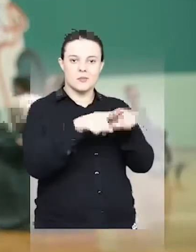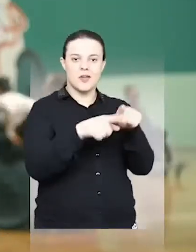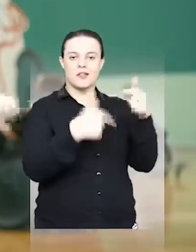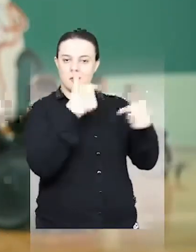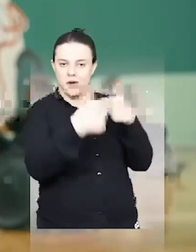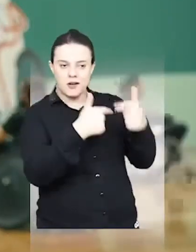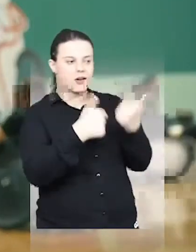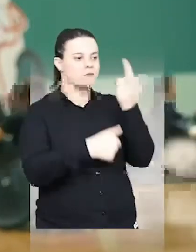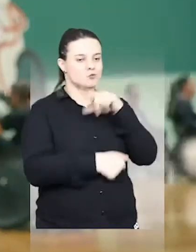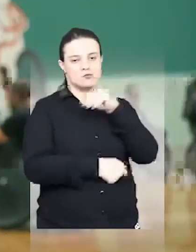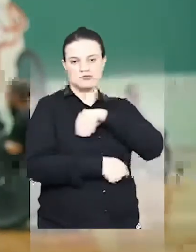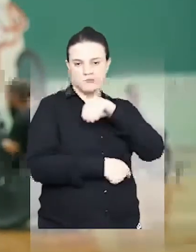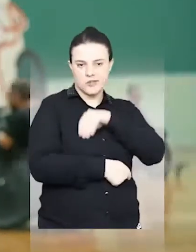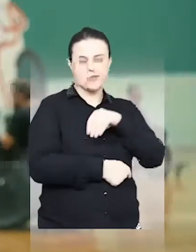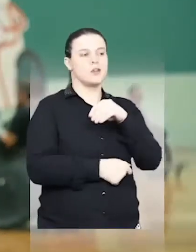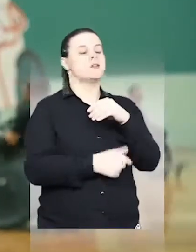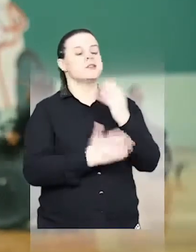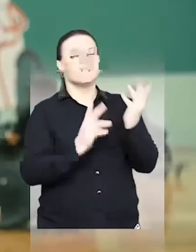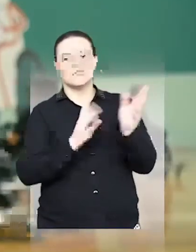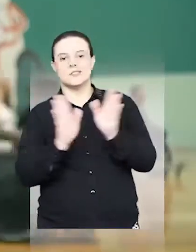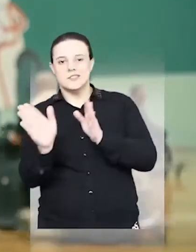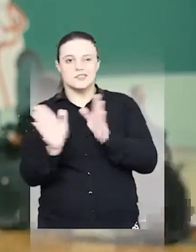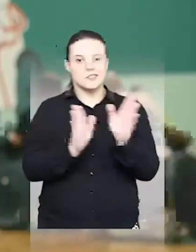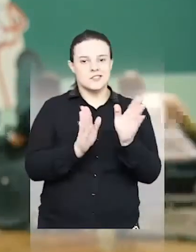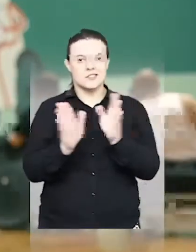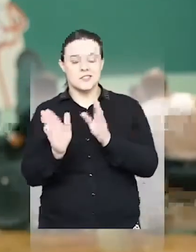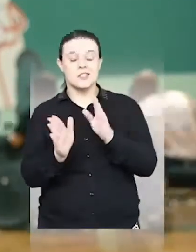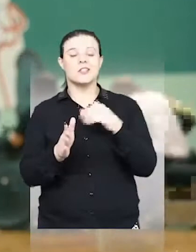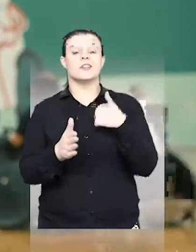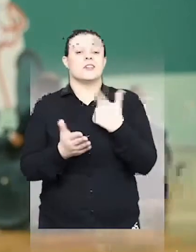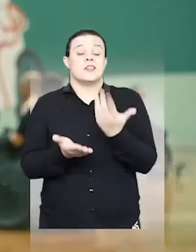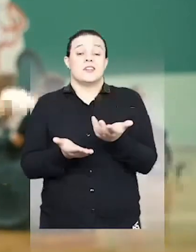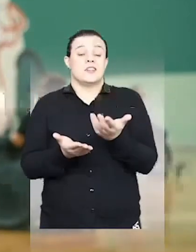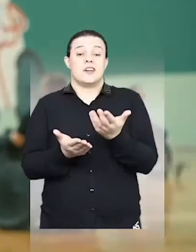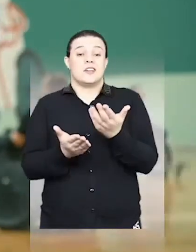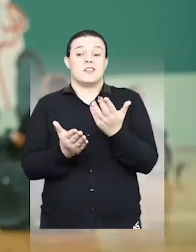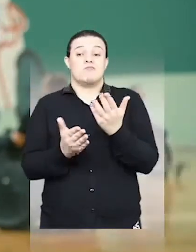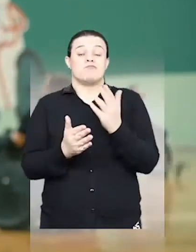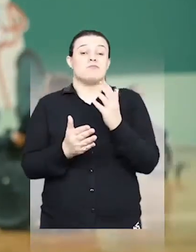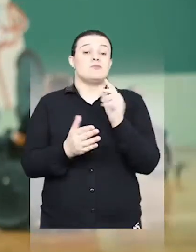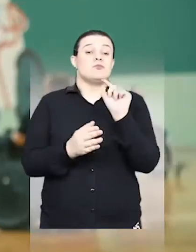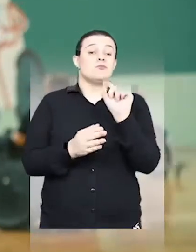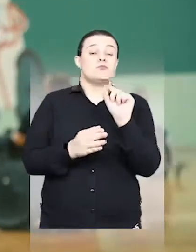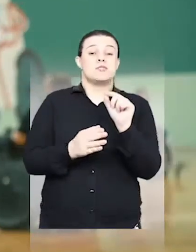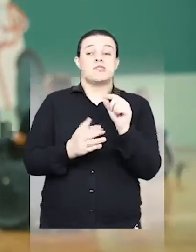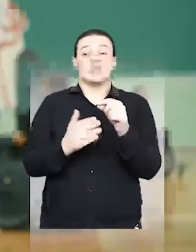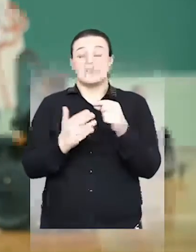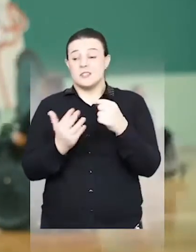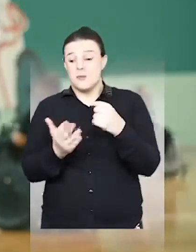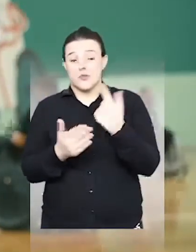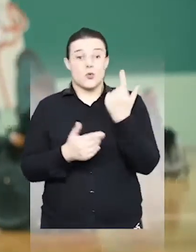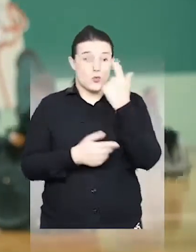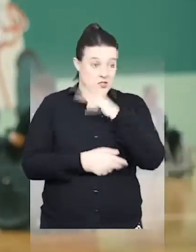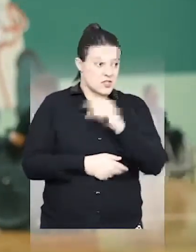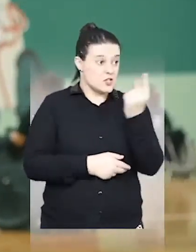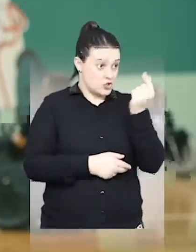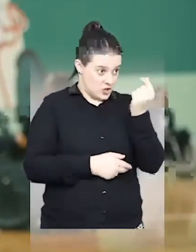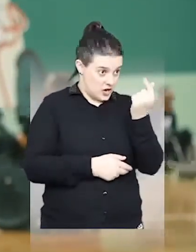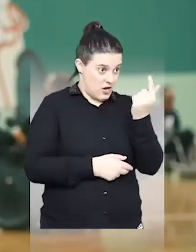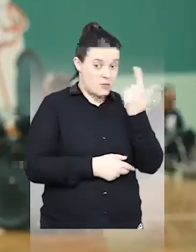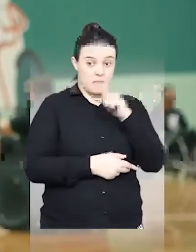para sobreviver, né? E assim você ter